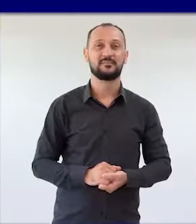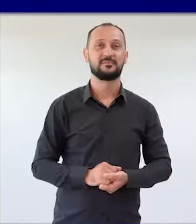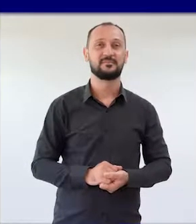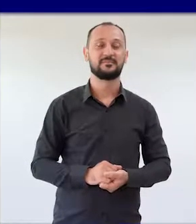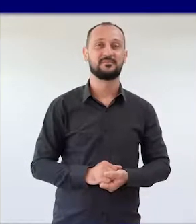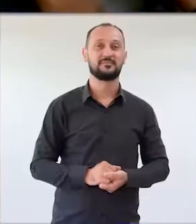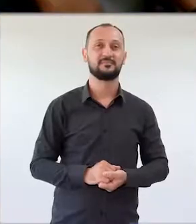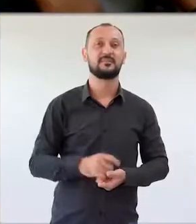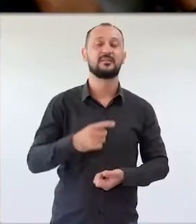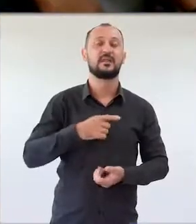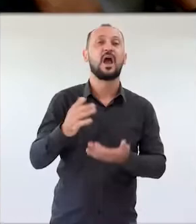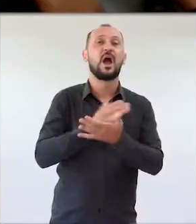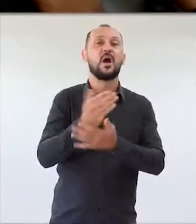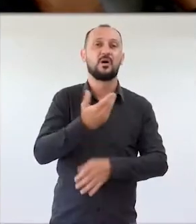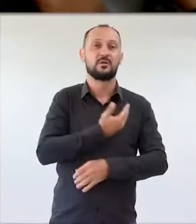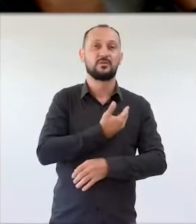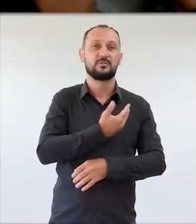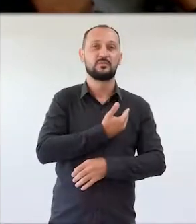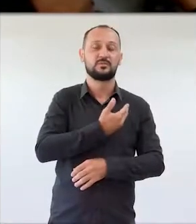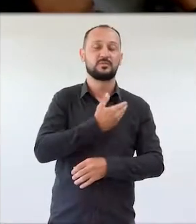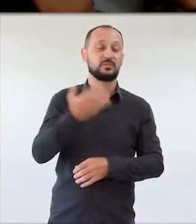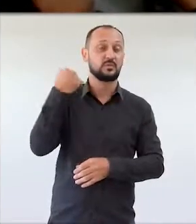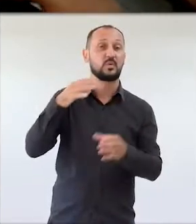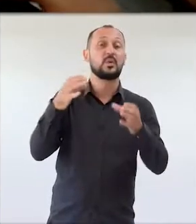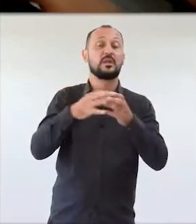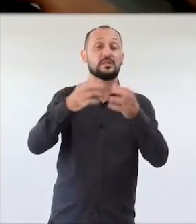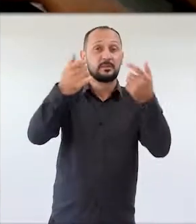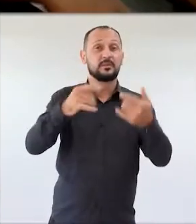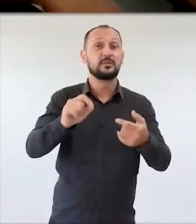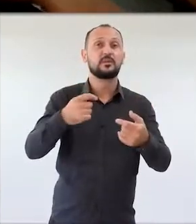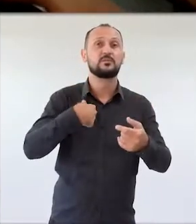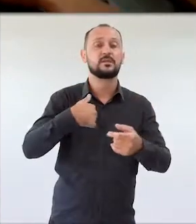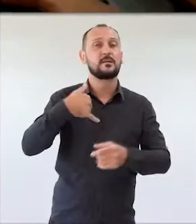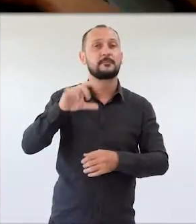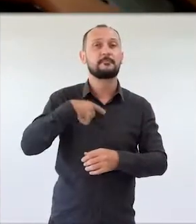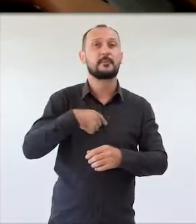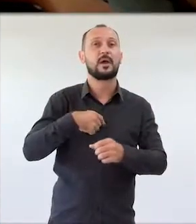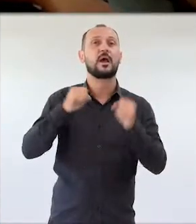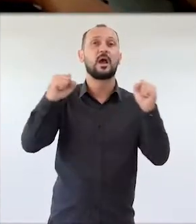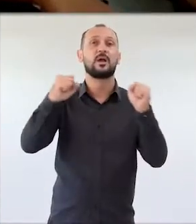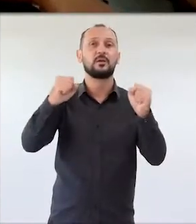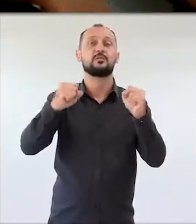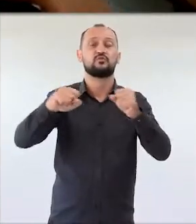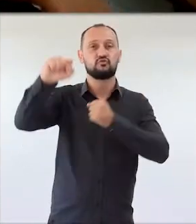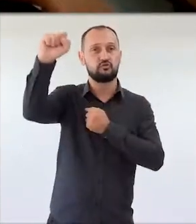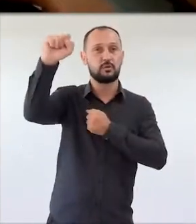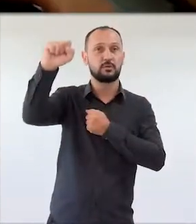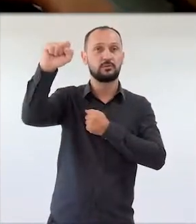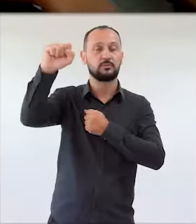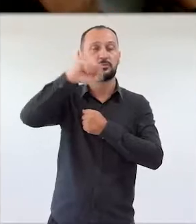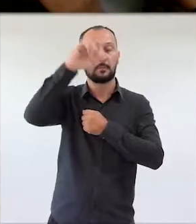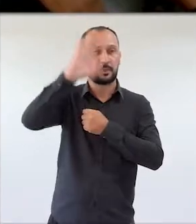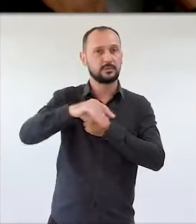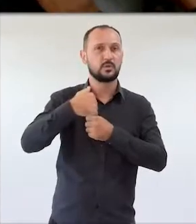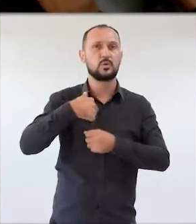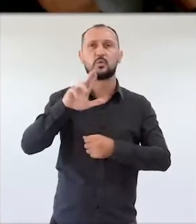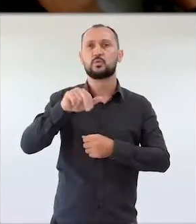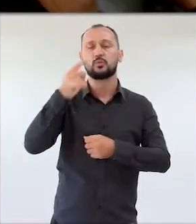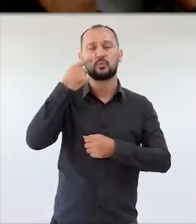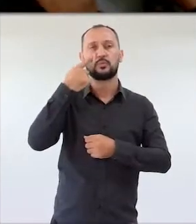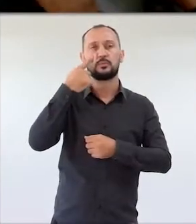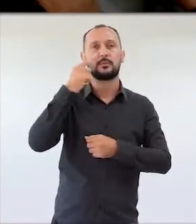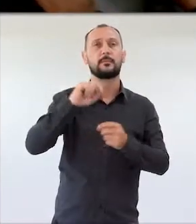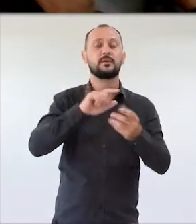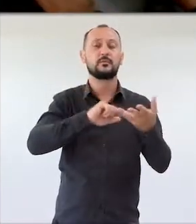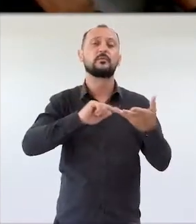6, 5, 4. Tem uns colegas meus, né, do Superman Brasil, que eles falam que eu seria o maior colecionador de Superman do Brasil. Eu ainda não chamei